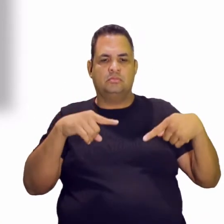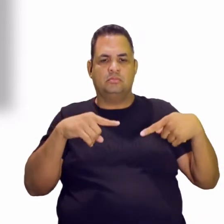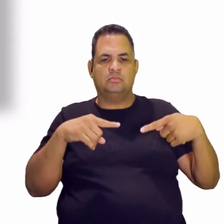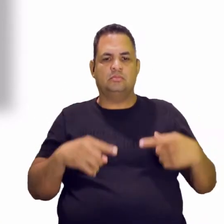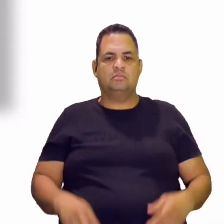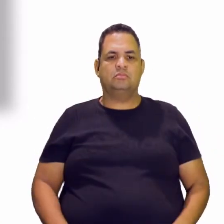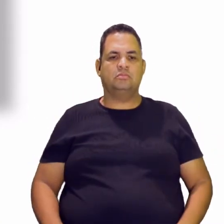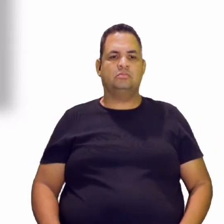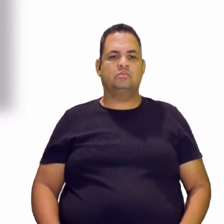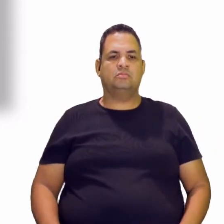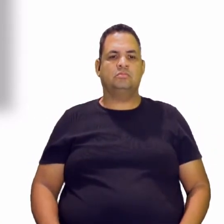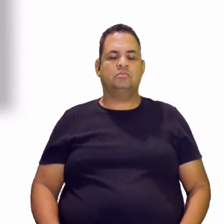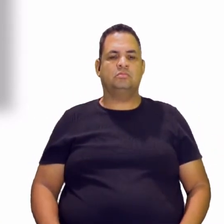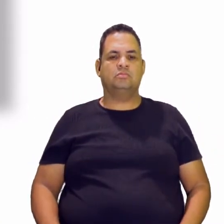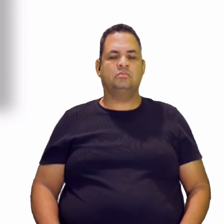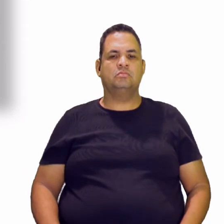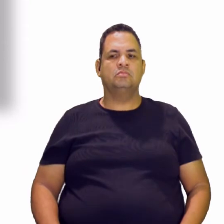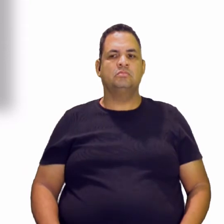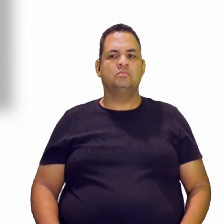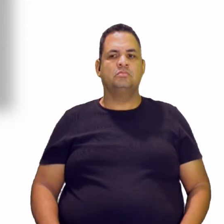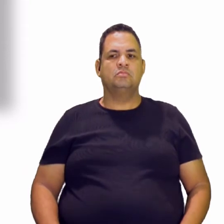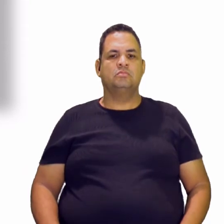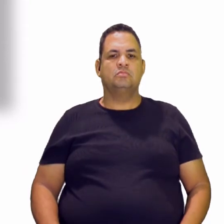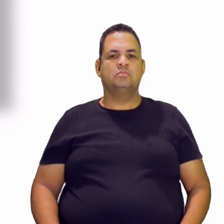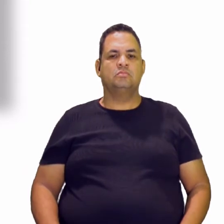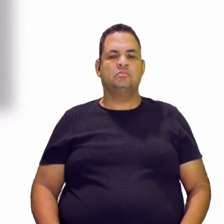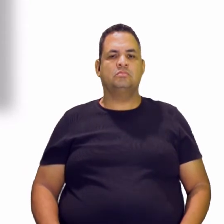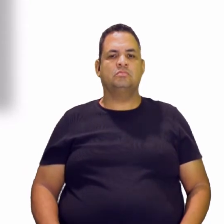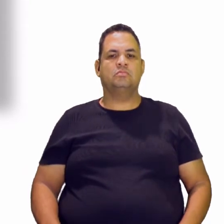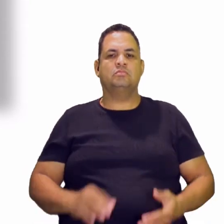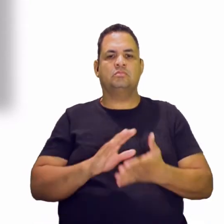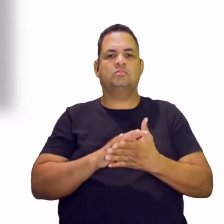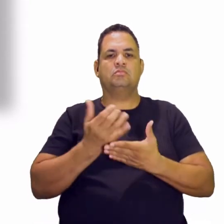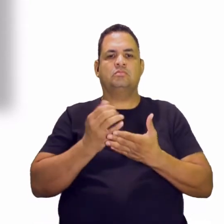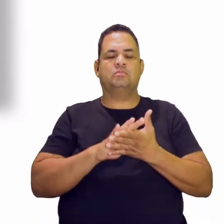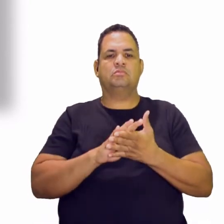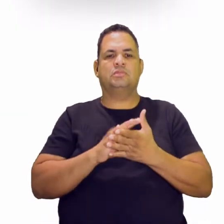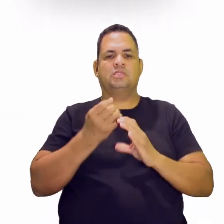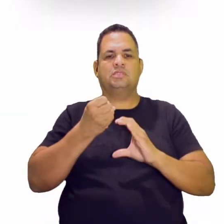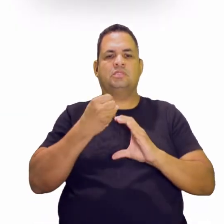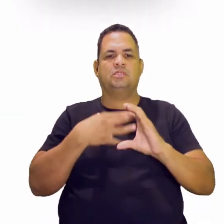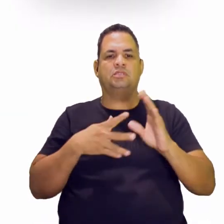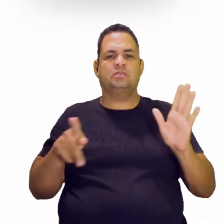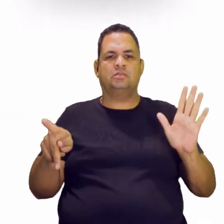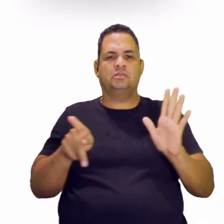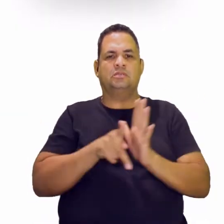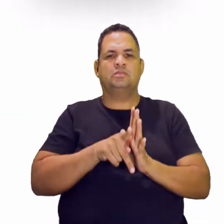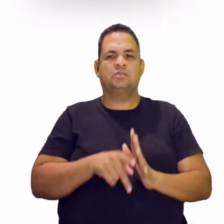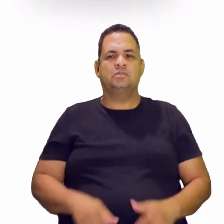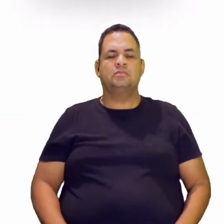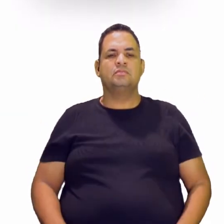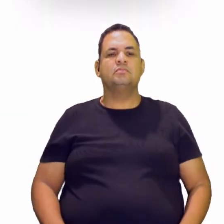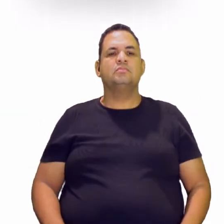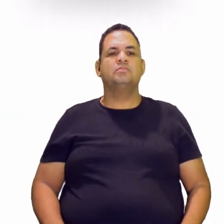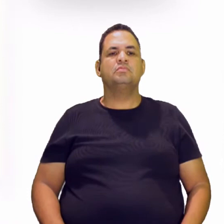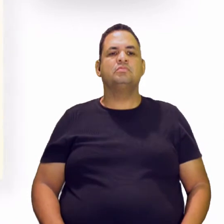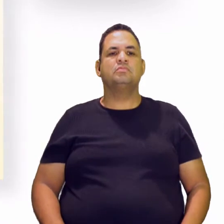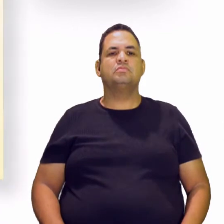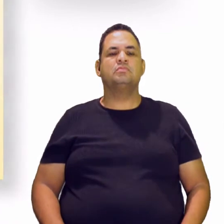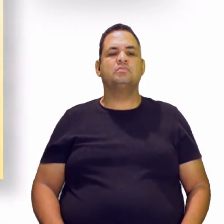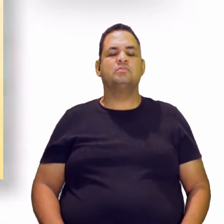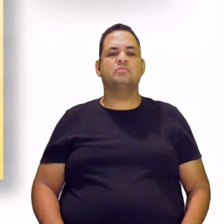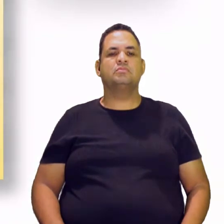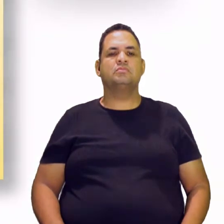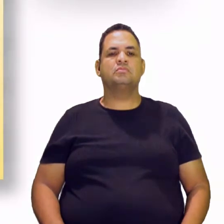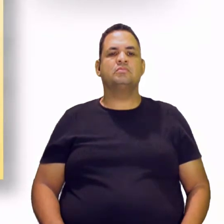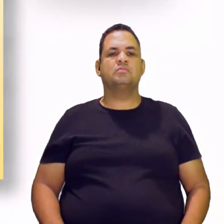no Renascimento, então, com essas características próprias. E o teatro brasileiro? O